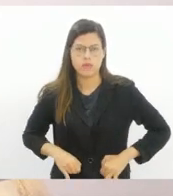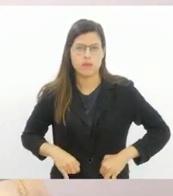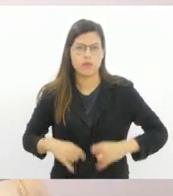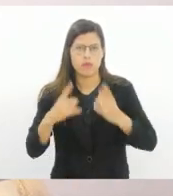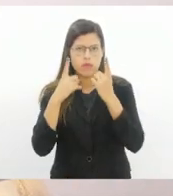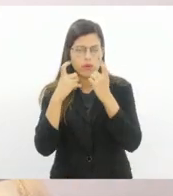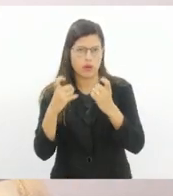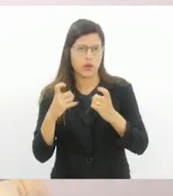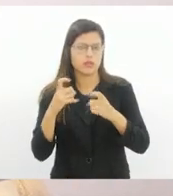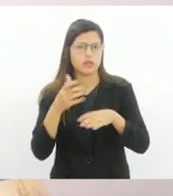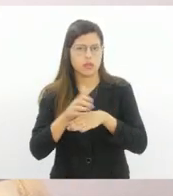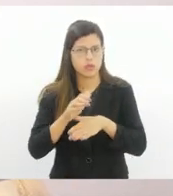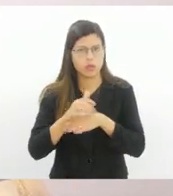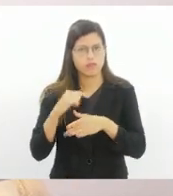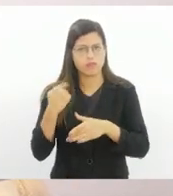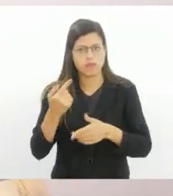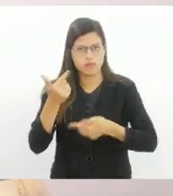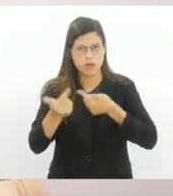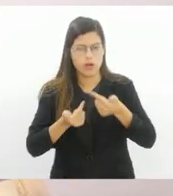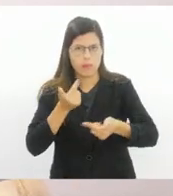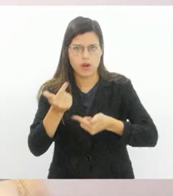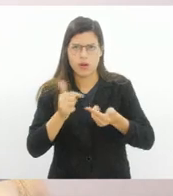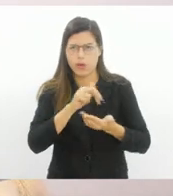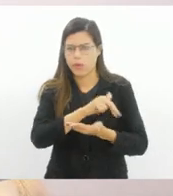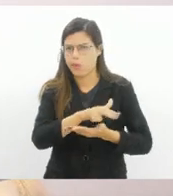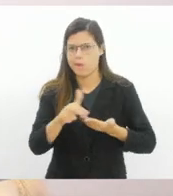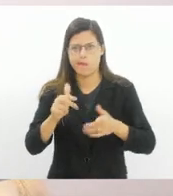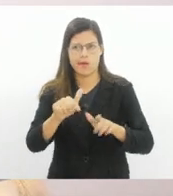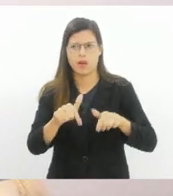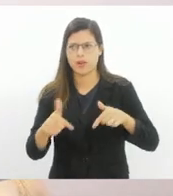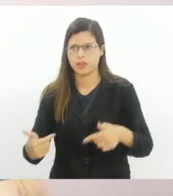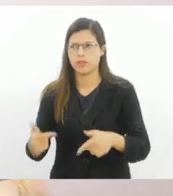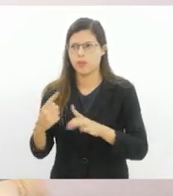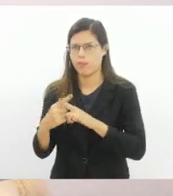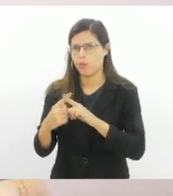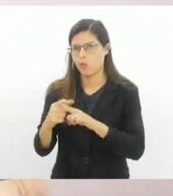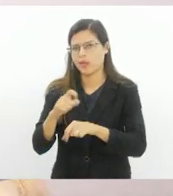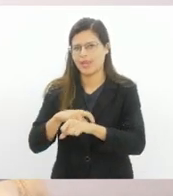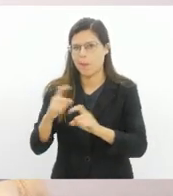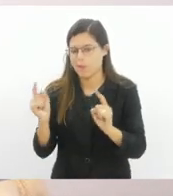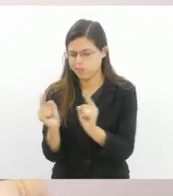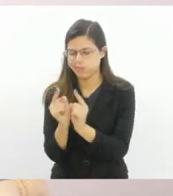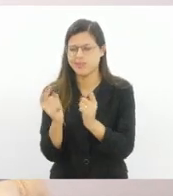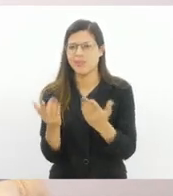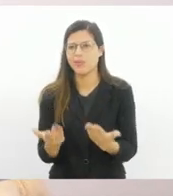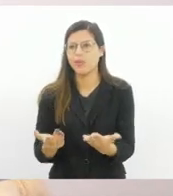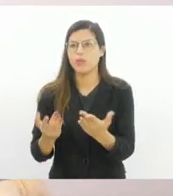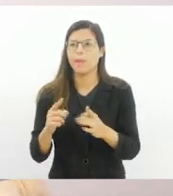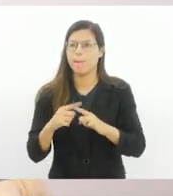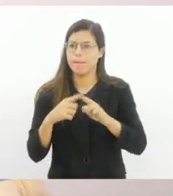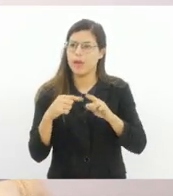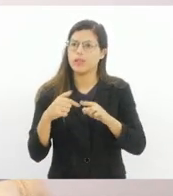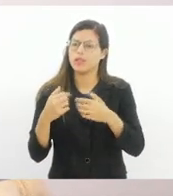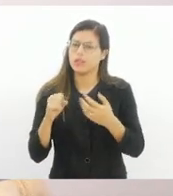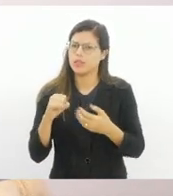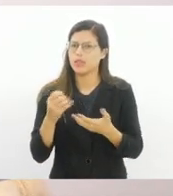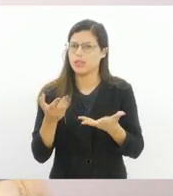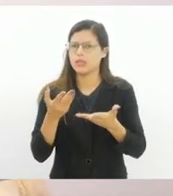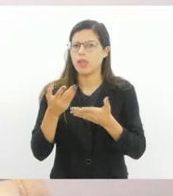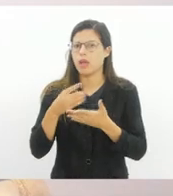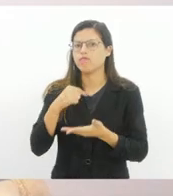vem trabalhando com várias ações, não vai dar para falar agora que meu tempo estourou, mas me coloco aqui à disposição para maiores